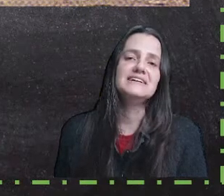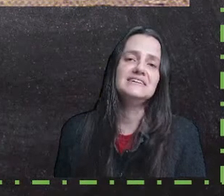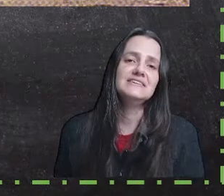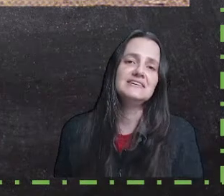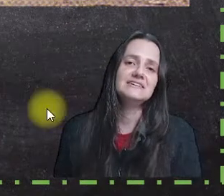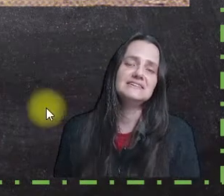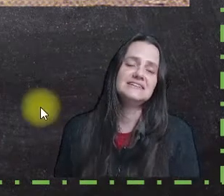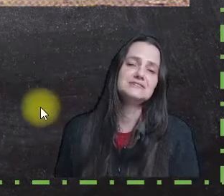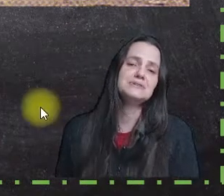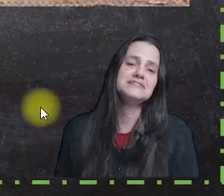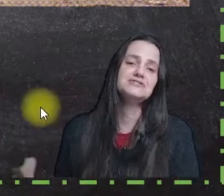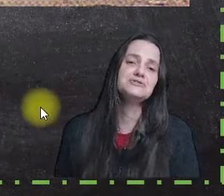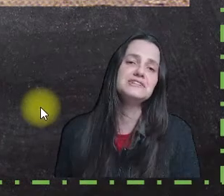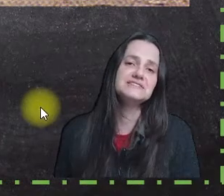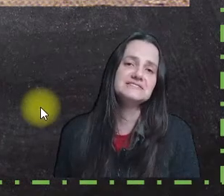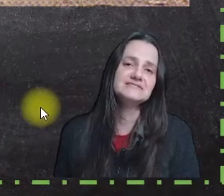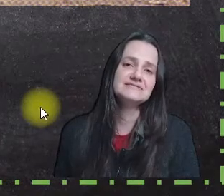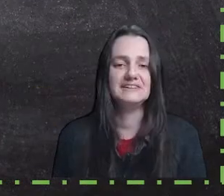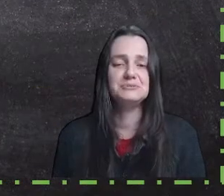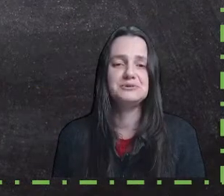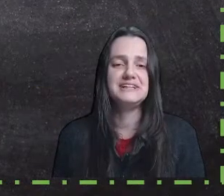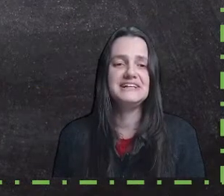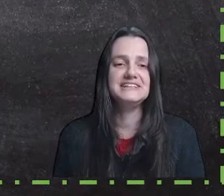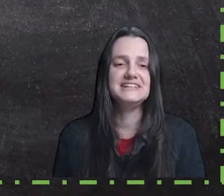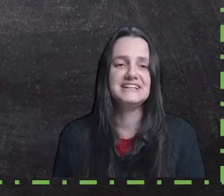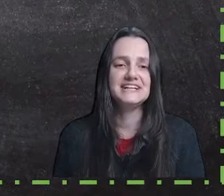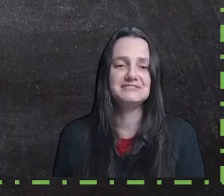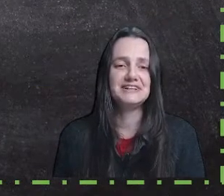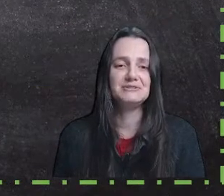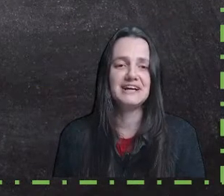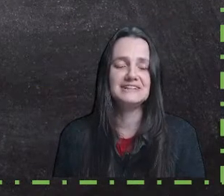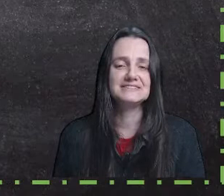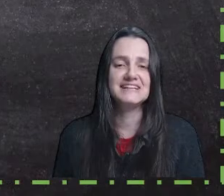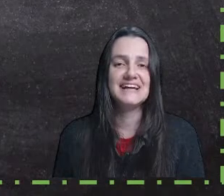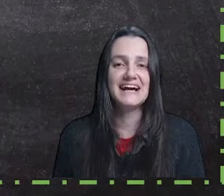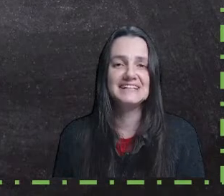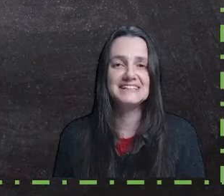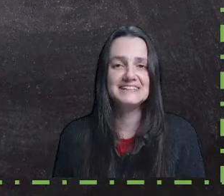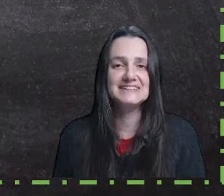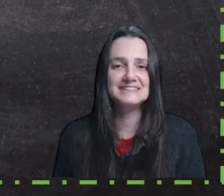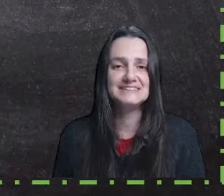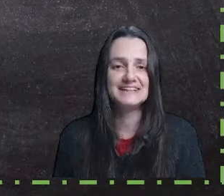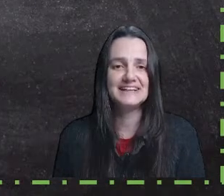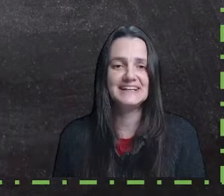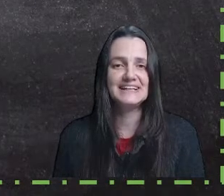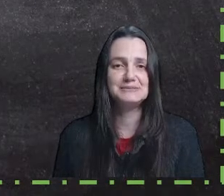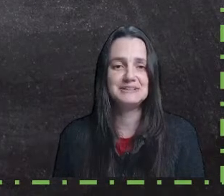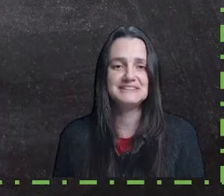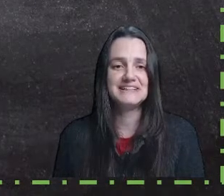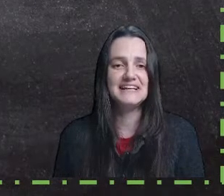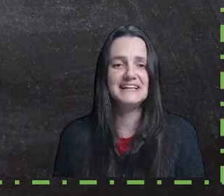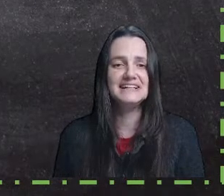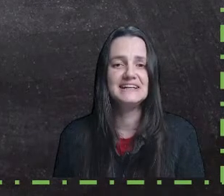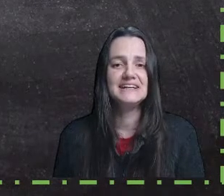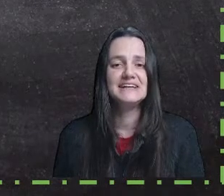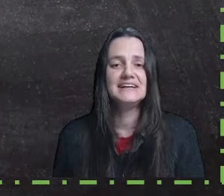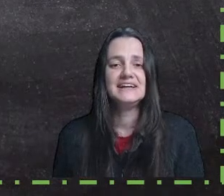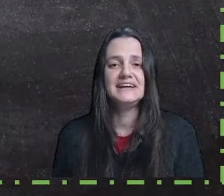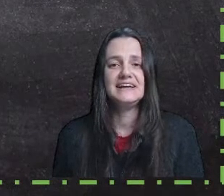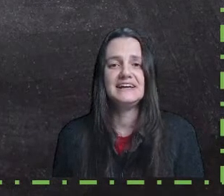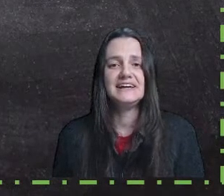coelhos das plantações. Eu não poderia deixar de falar o caso da Naja, né, lá de